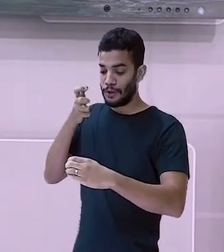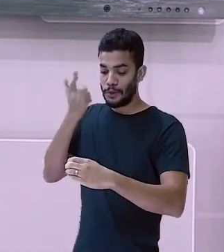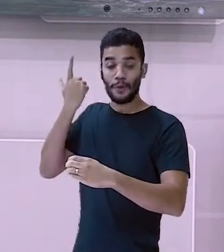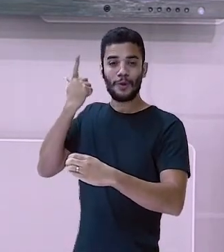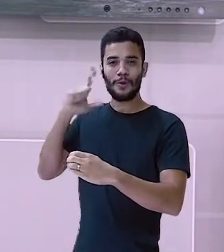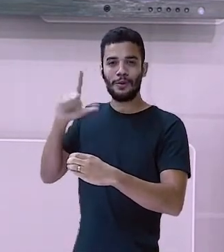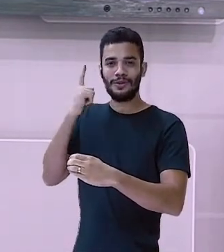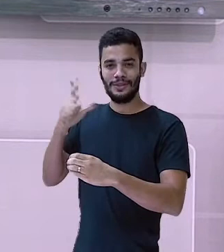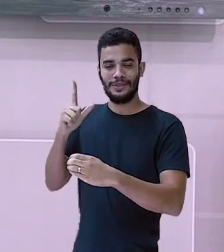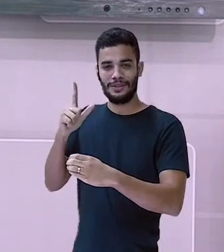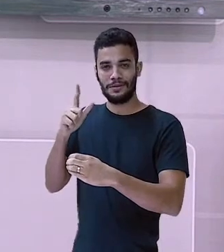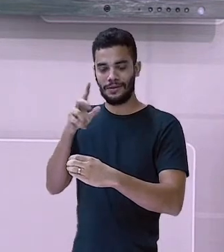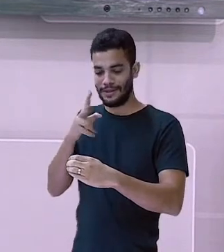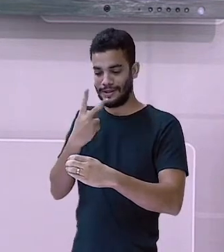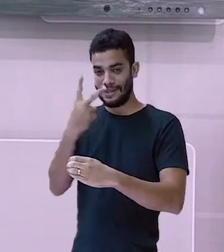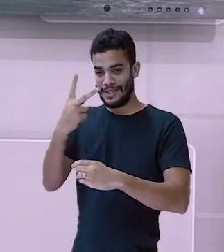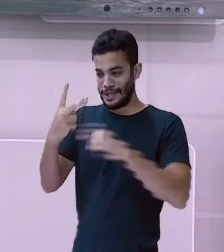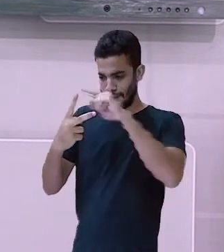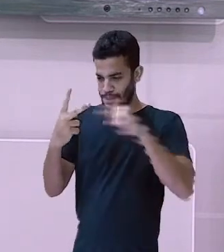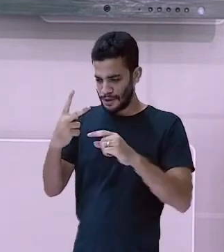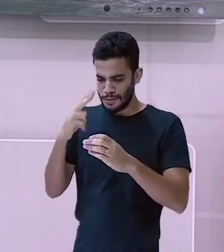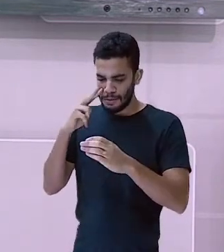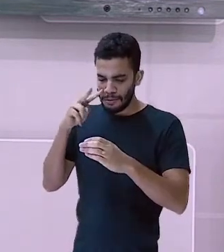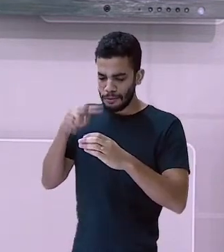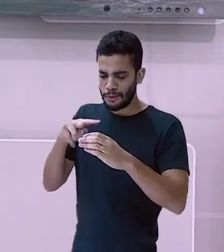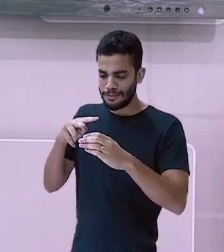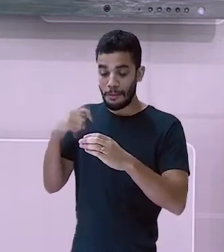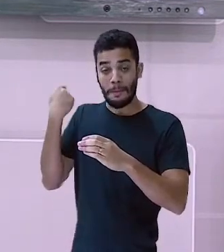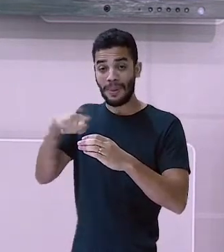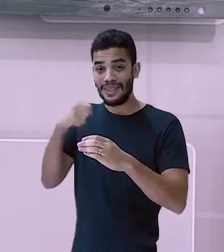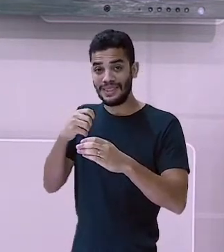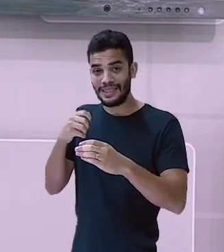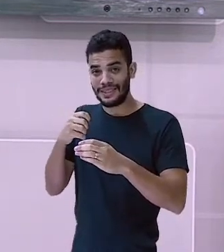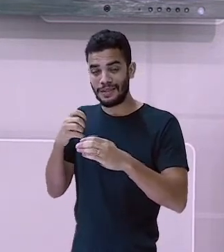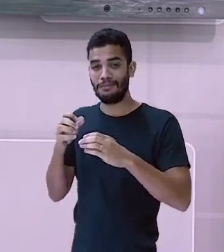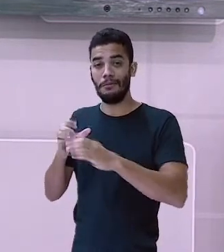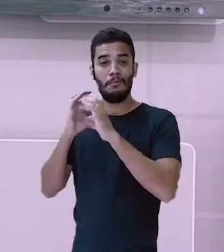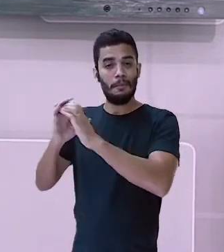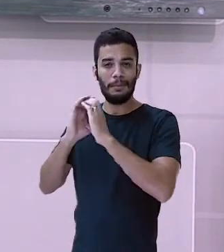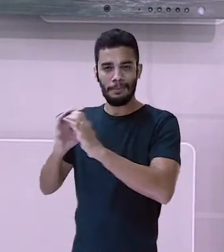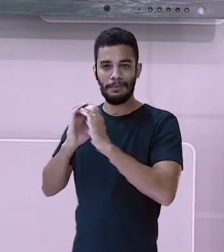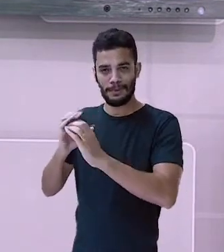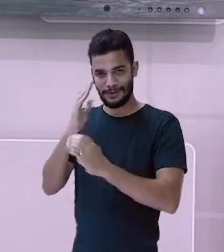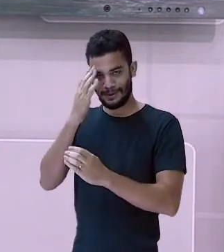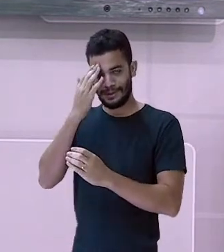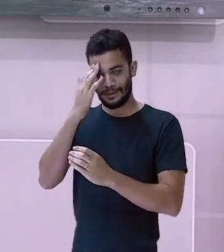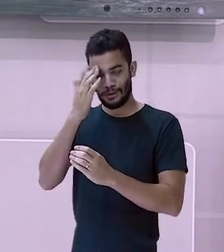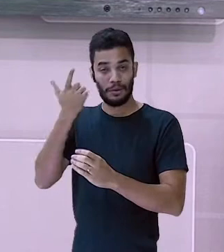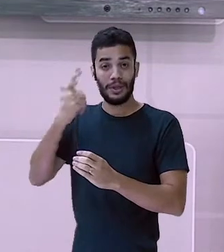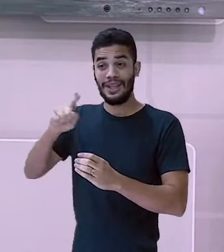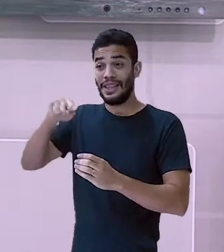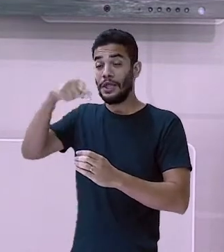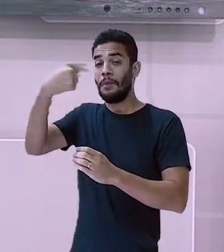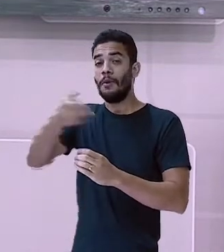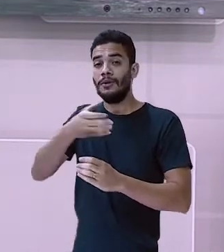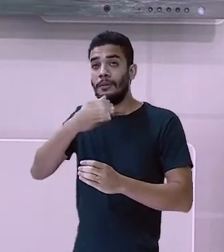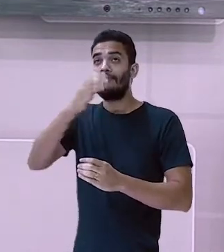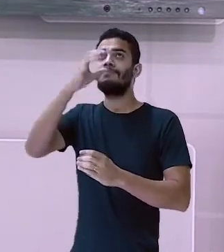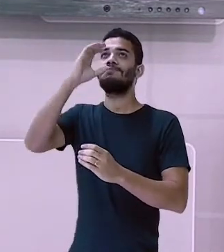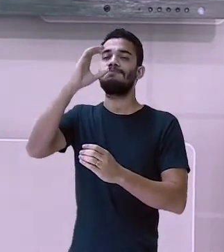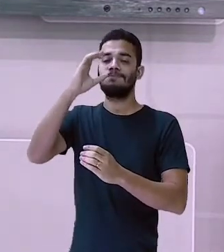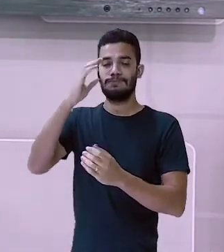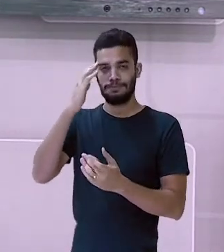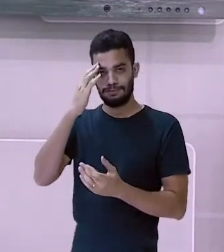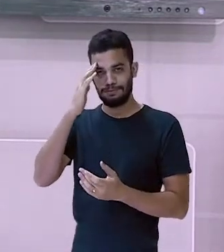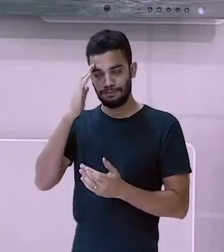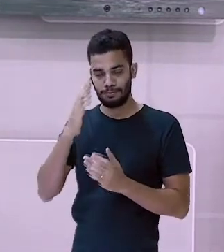para agitar antes de usar, antes de ingerir. Perfeito? Então, vamos fechar isso aqui.